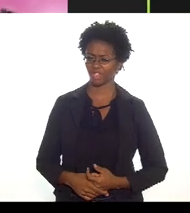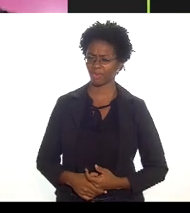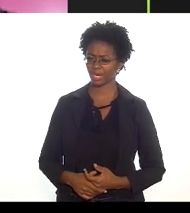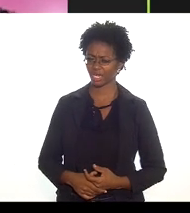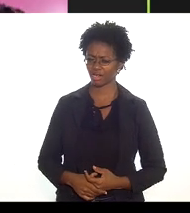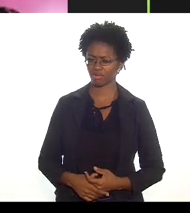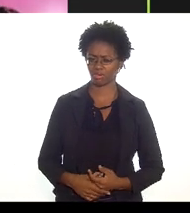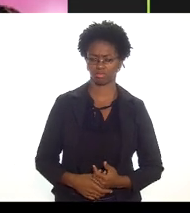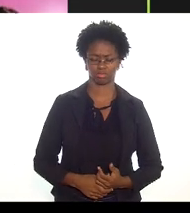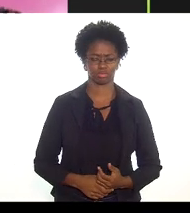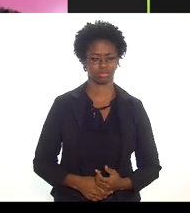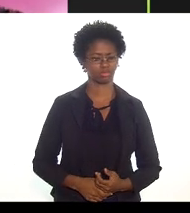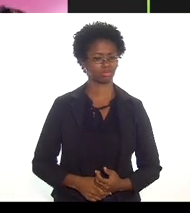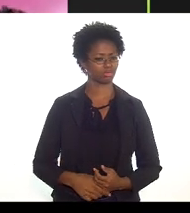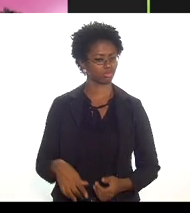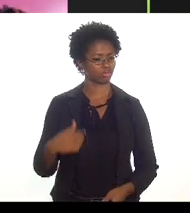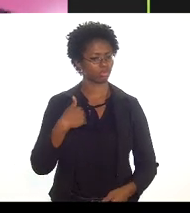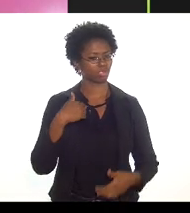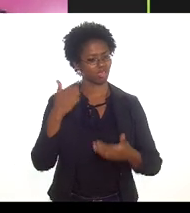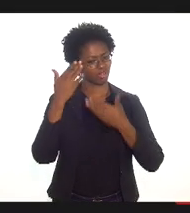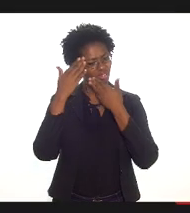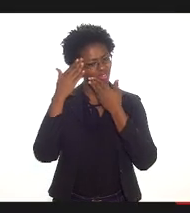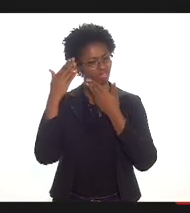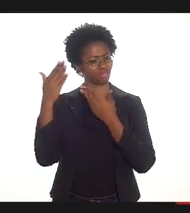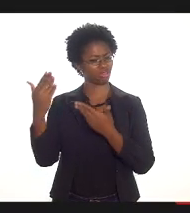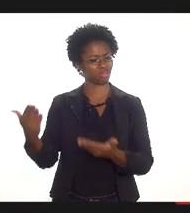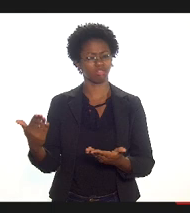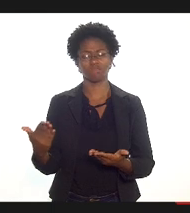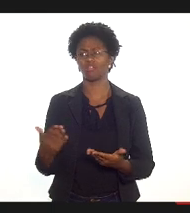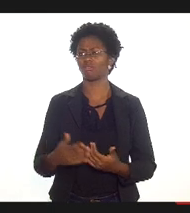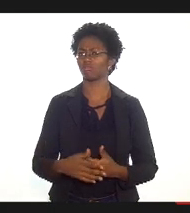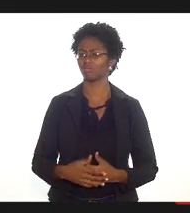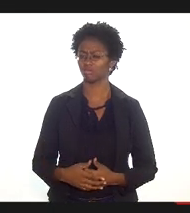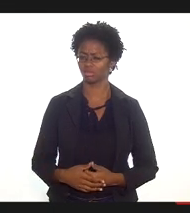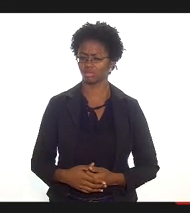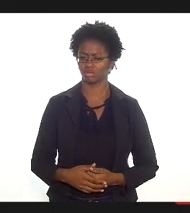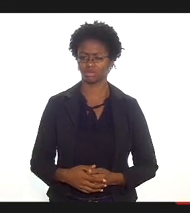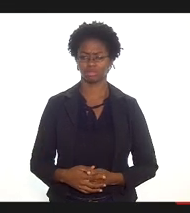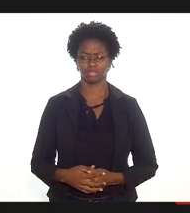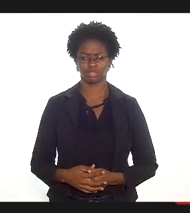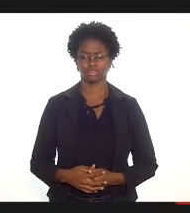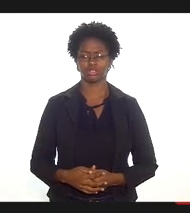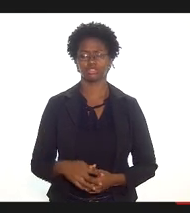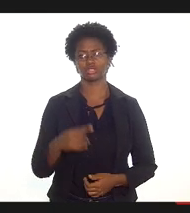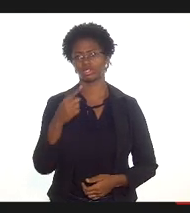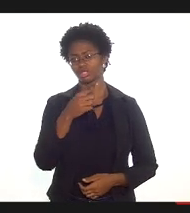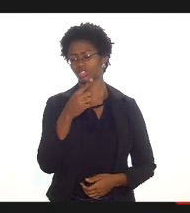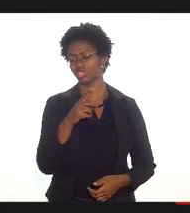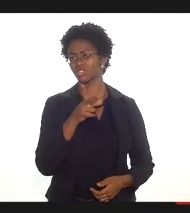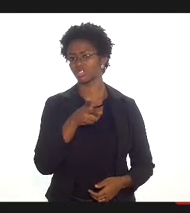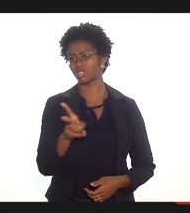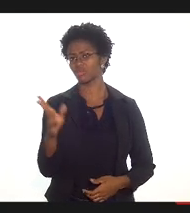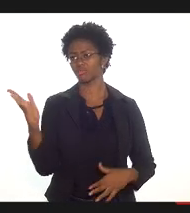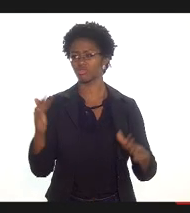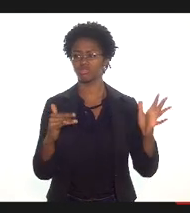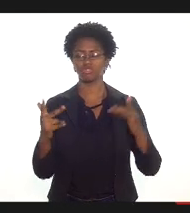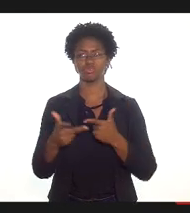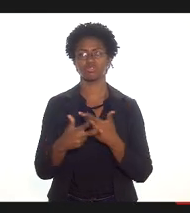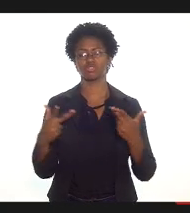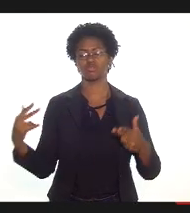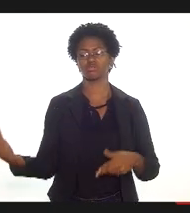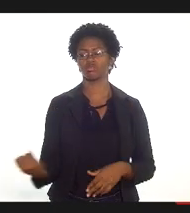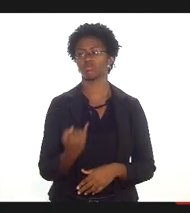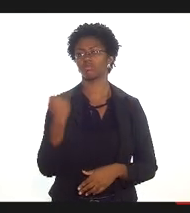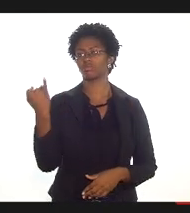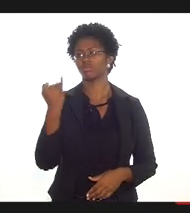Eu que agradeço a Cristiane, que trouxe muitos elementos importantes para